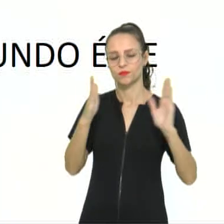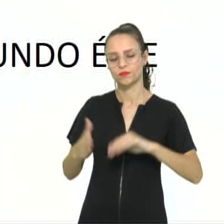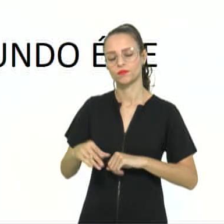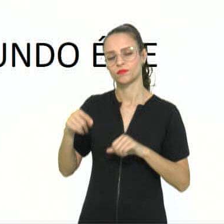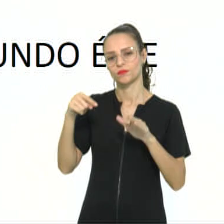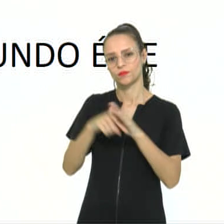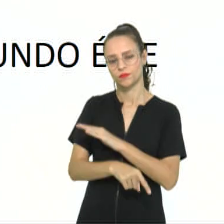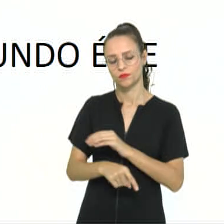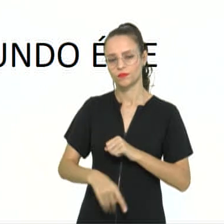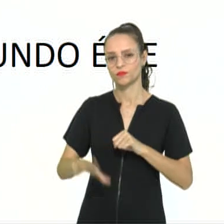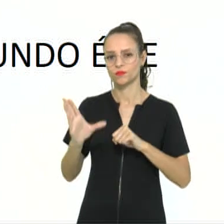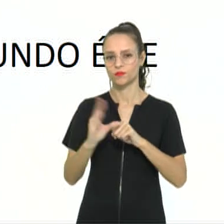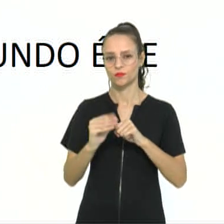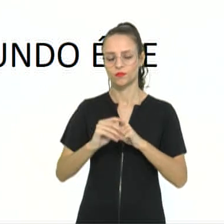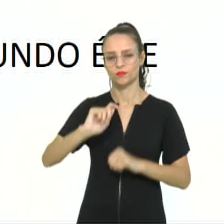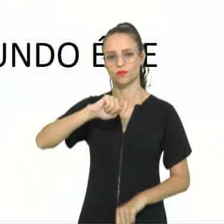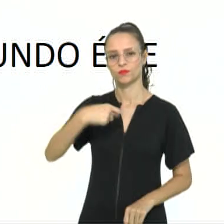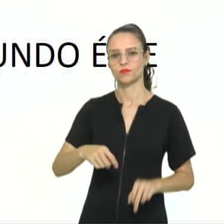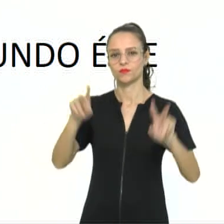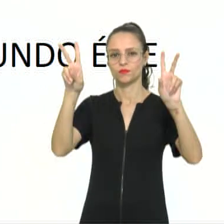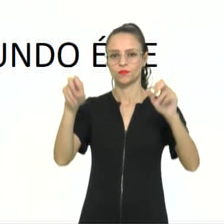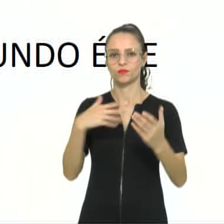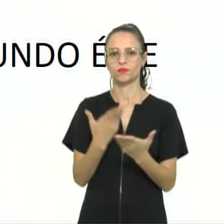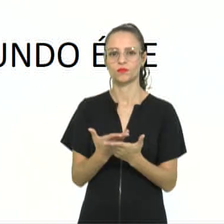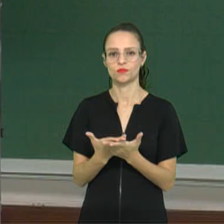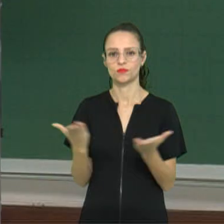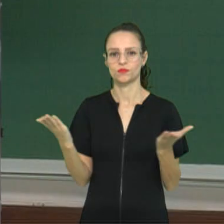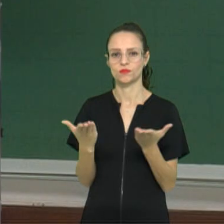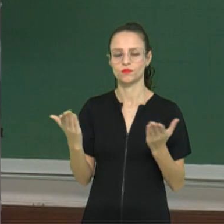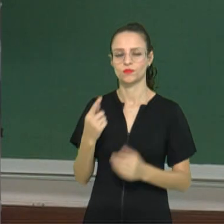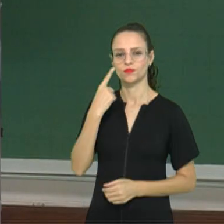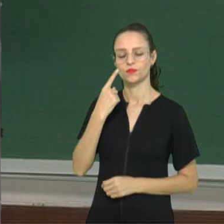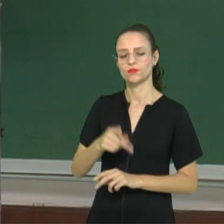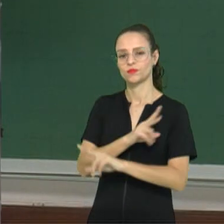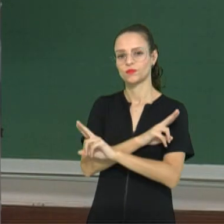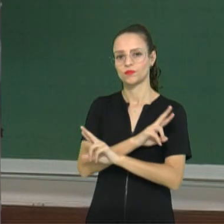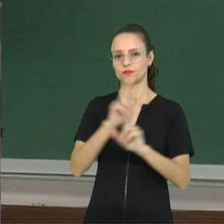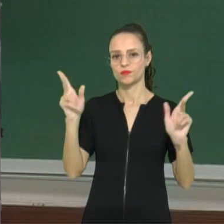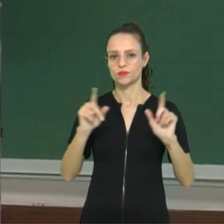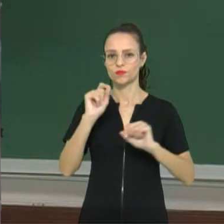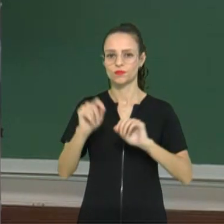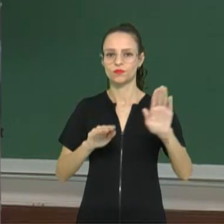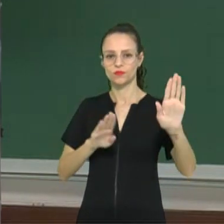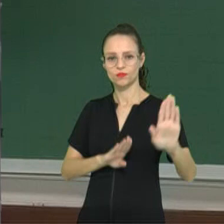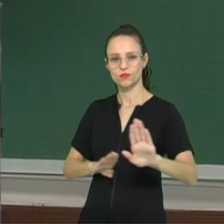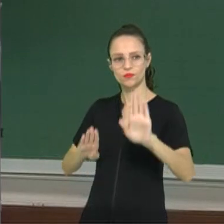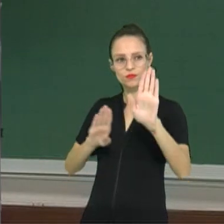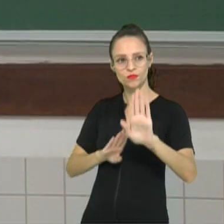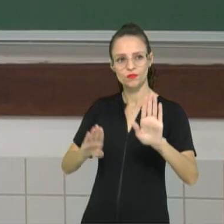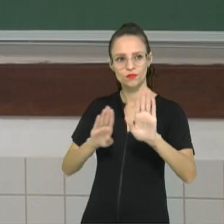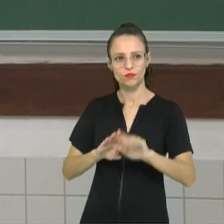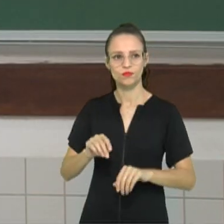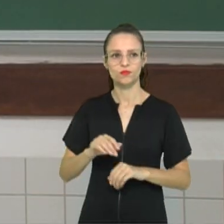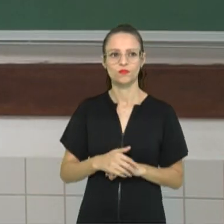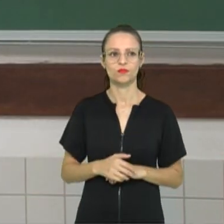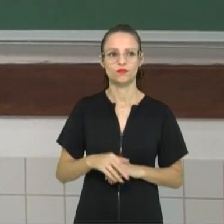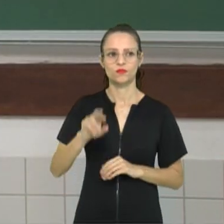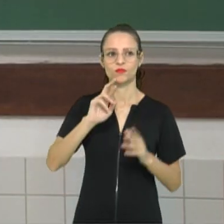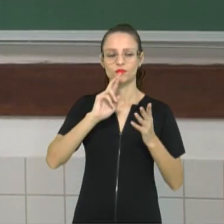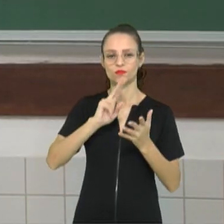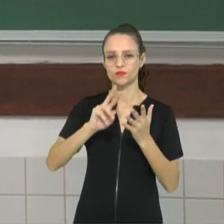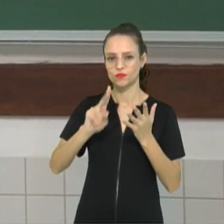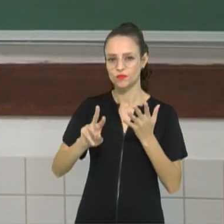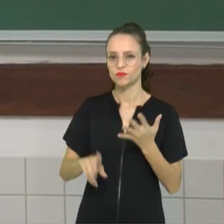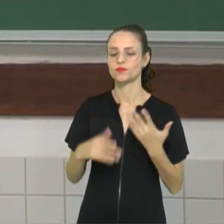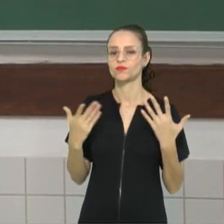mais o conhecimento sobre o tema da aula de hoje. Então, aqui vai diferenciar ali o Kung Fu de Wudang e o Kung Fu de Shaolin, que são os dois